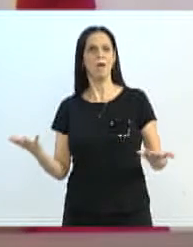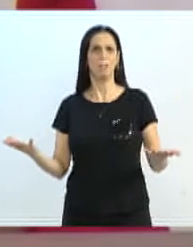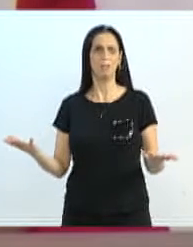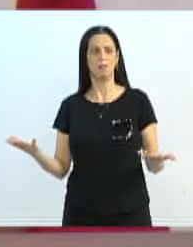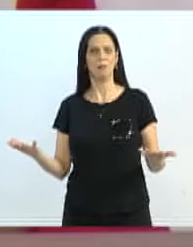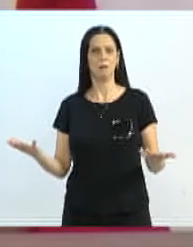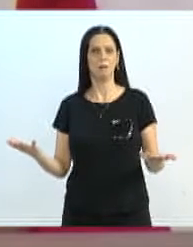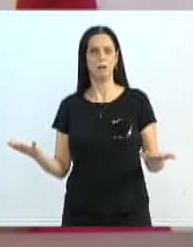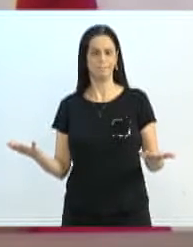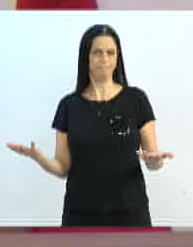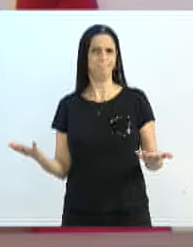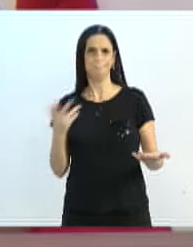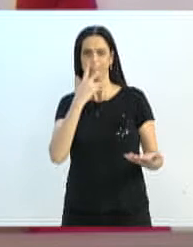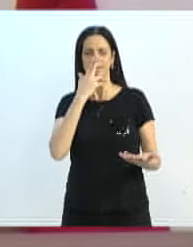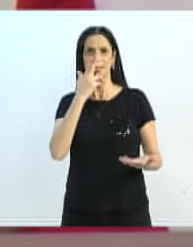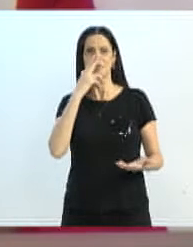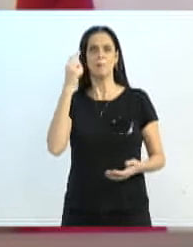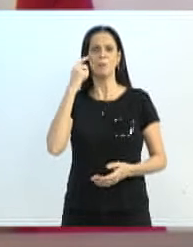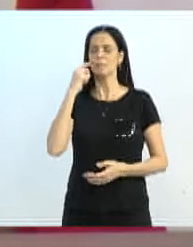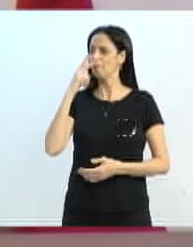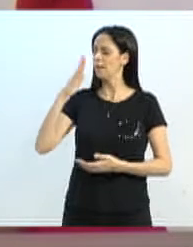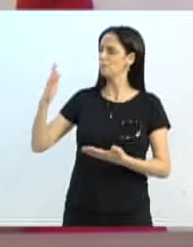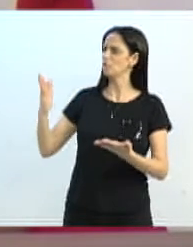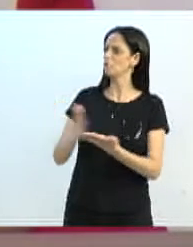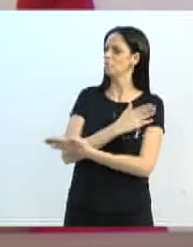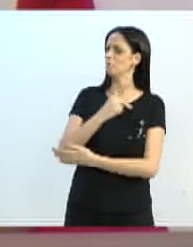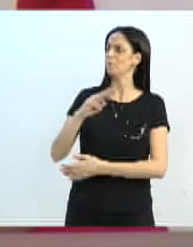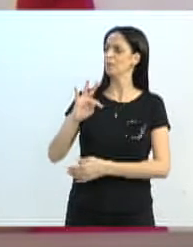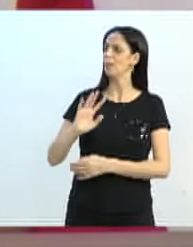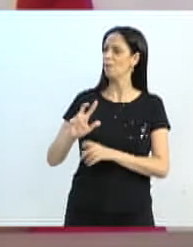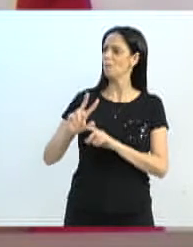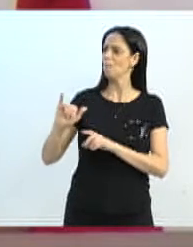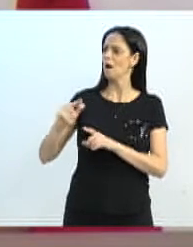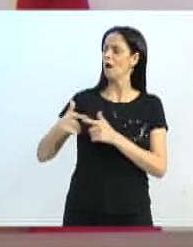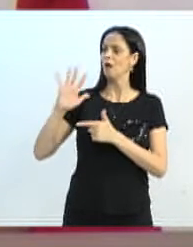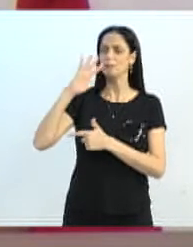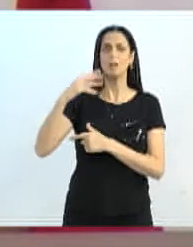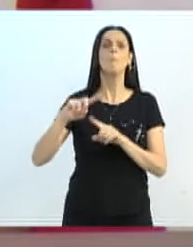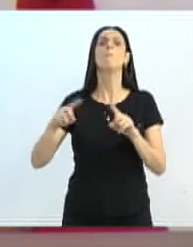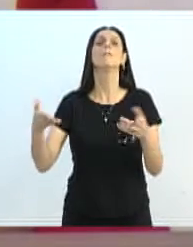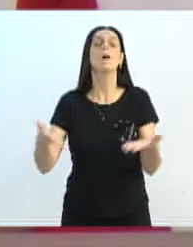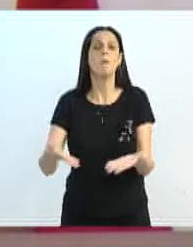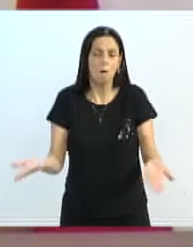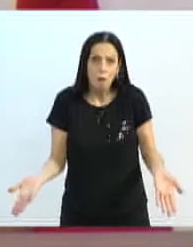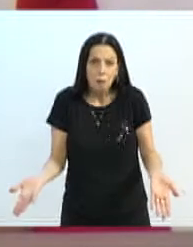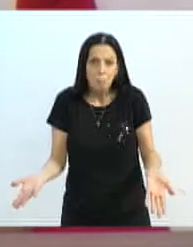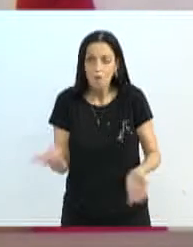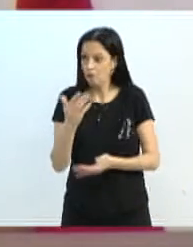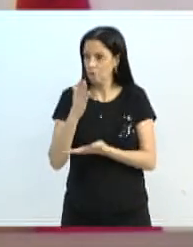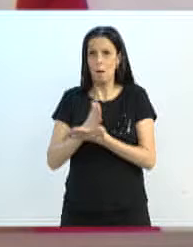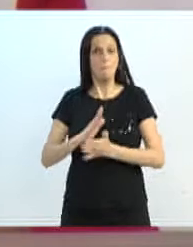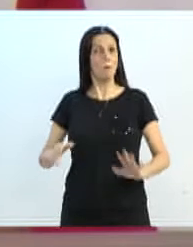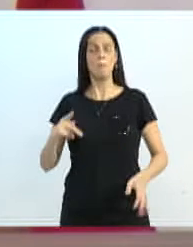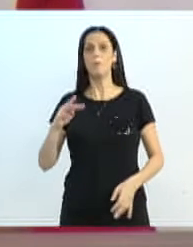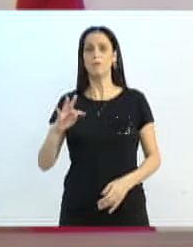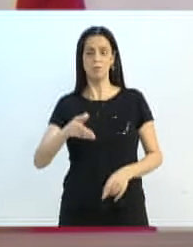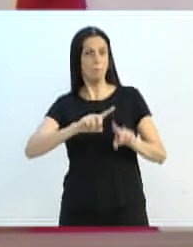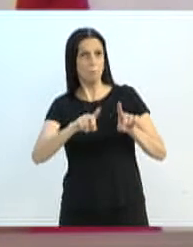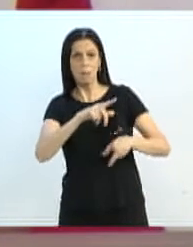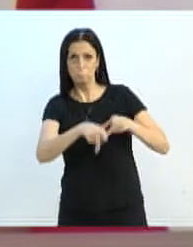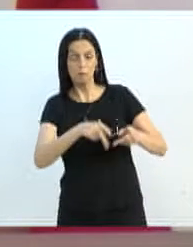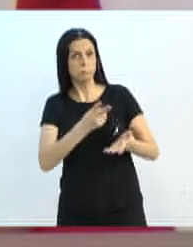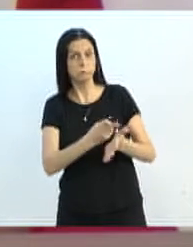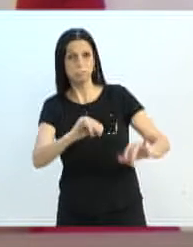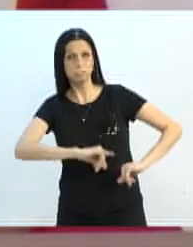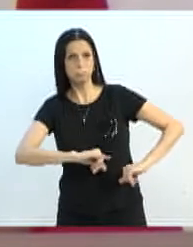Onde sempre se disse era só tirar o PT, que tudo ia se resolver. E agora vemos o quê? Vemos o povo sofrendo cada dia mais, vemos